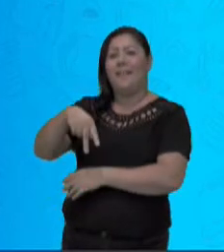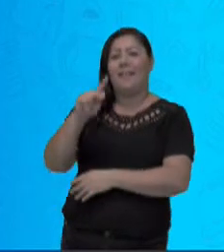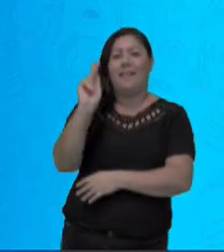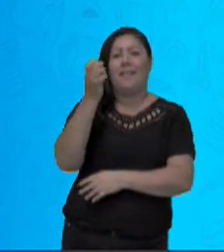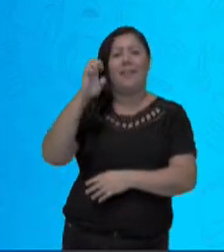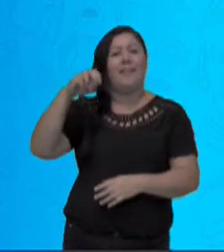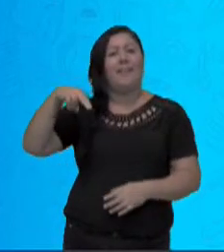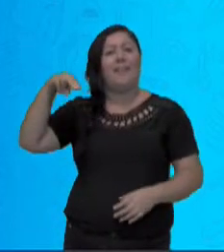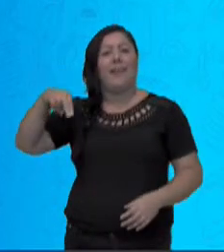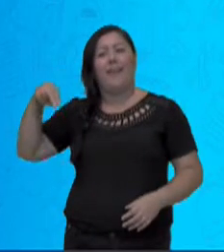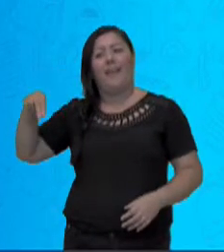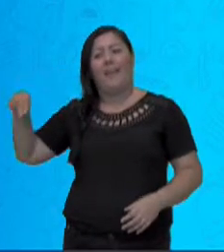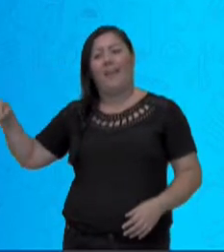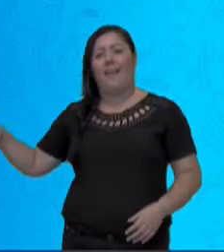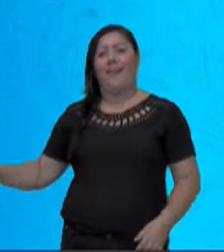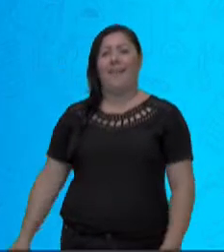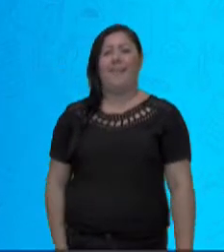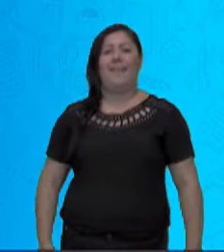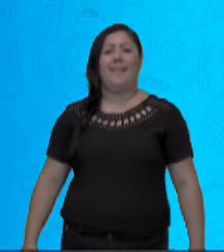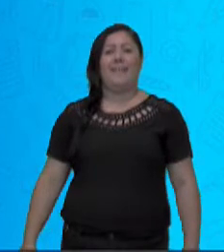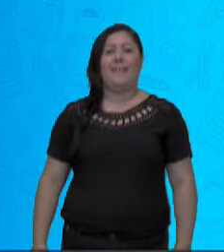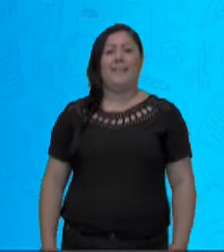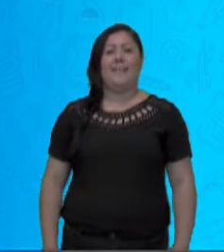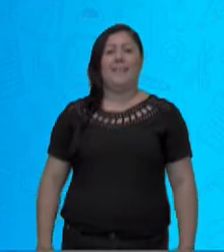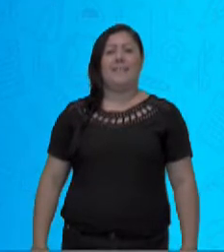inhém, inhém, inhém.